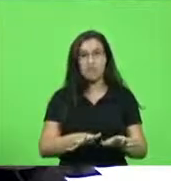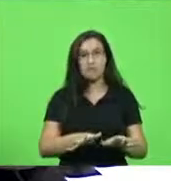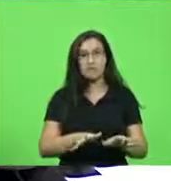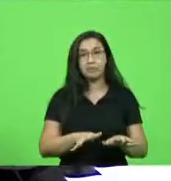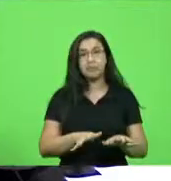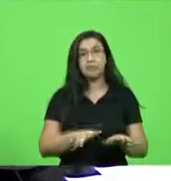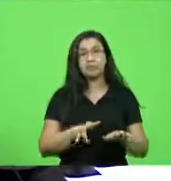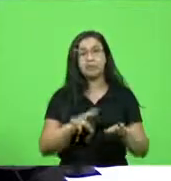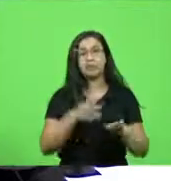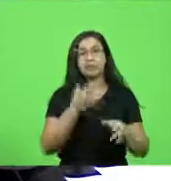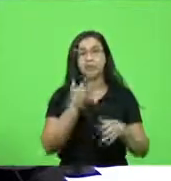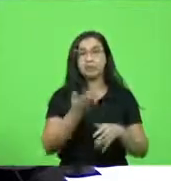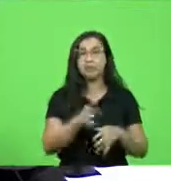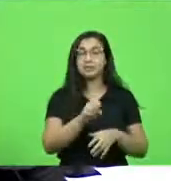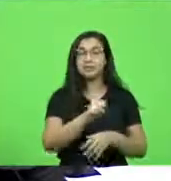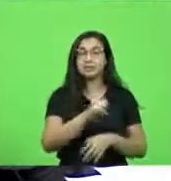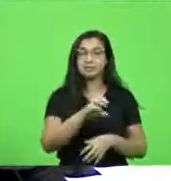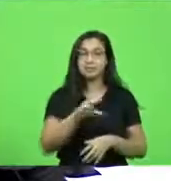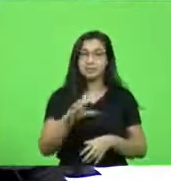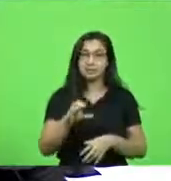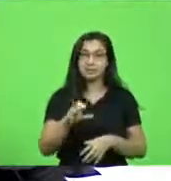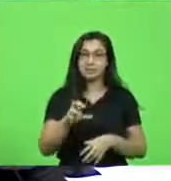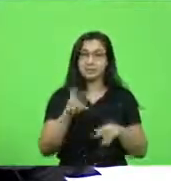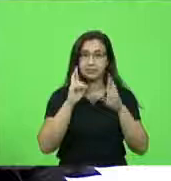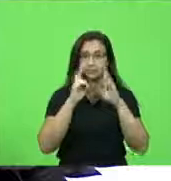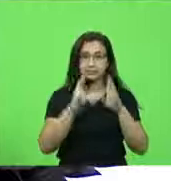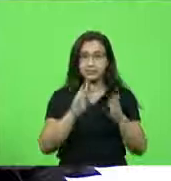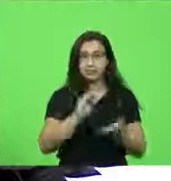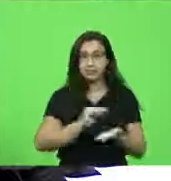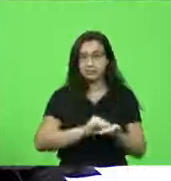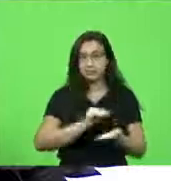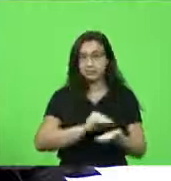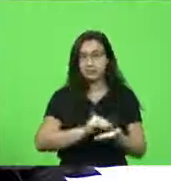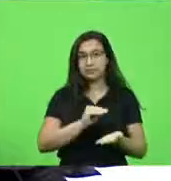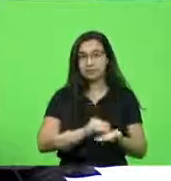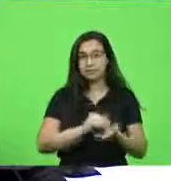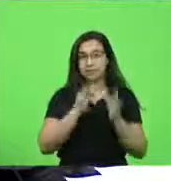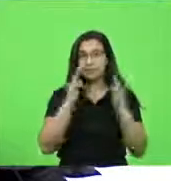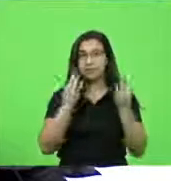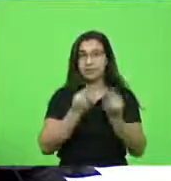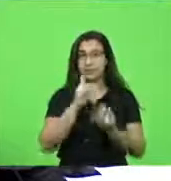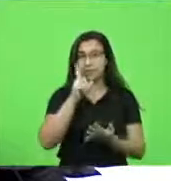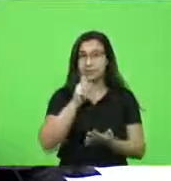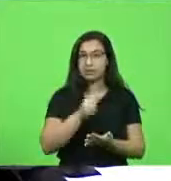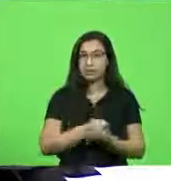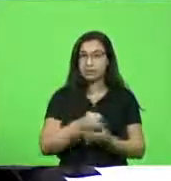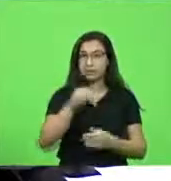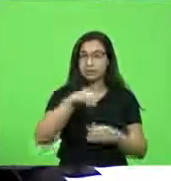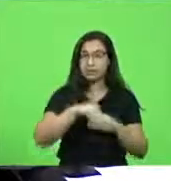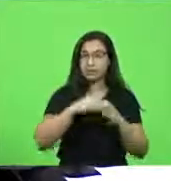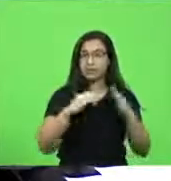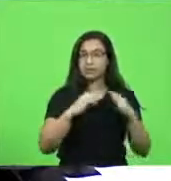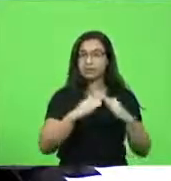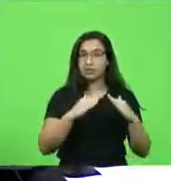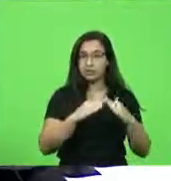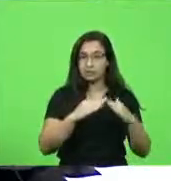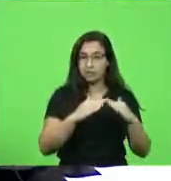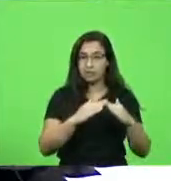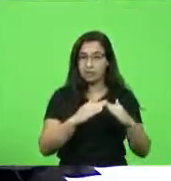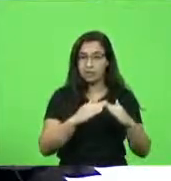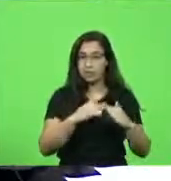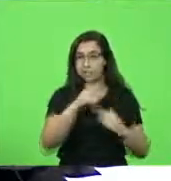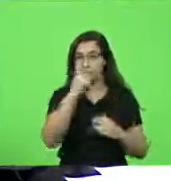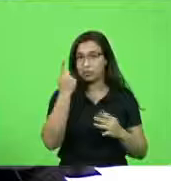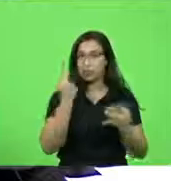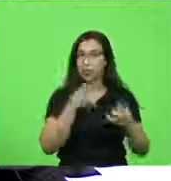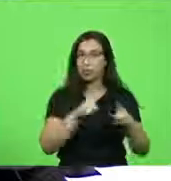que merecem sim ser respeitados. Famílias que tomaram decisões dentro das suas casas e que quem é contrário à